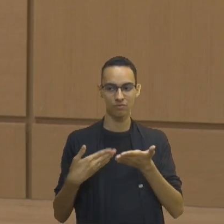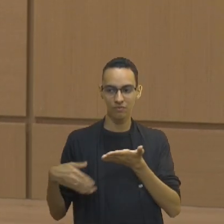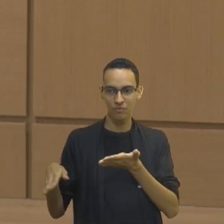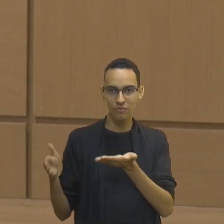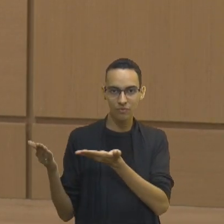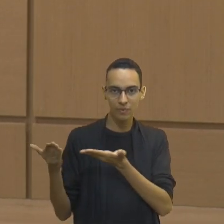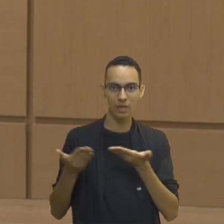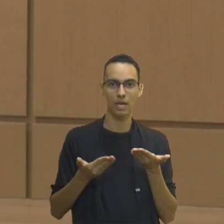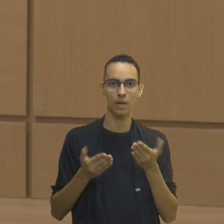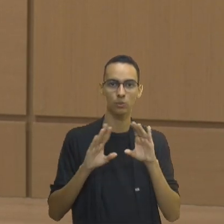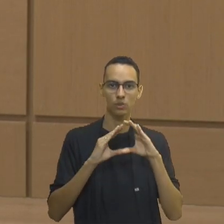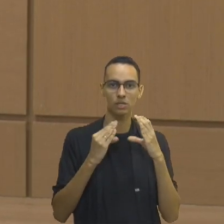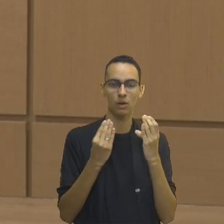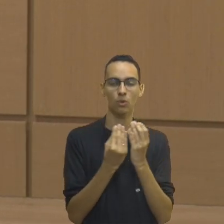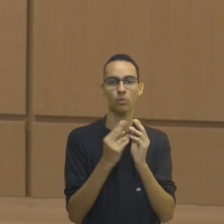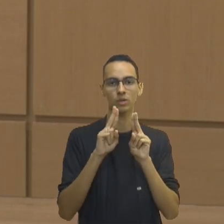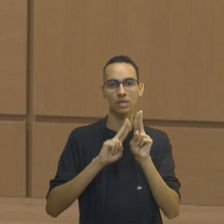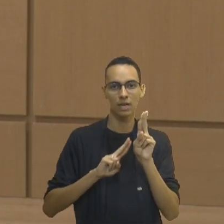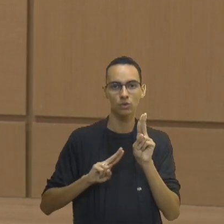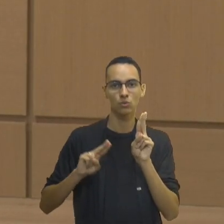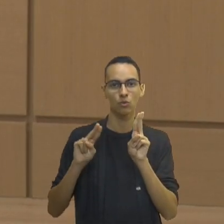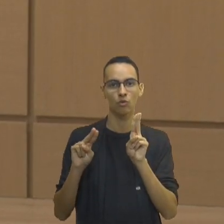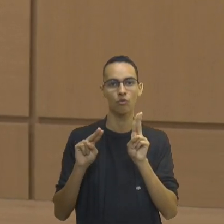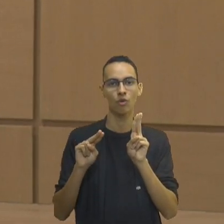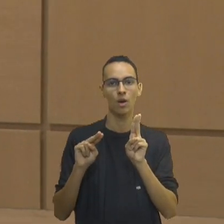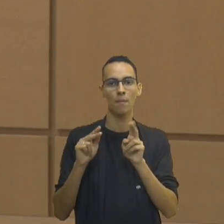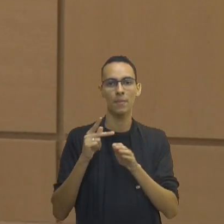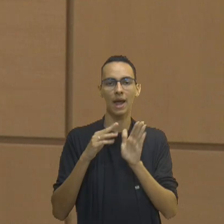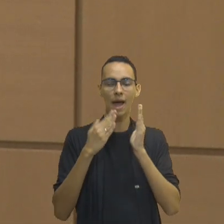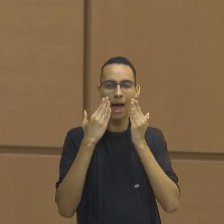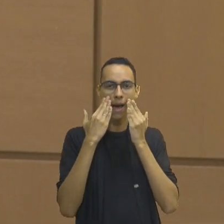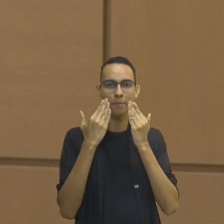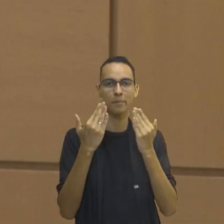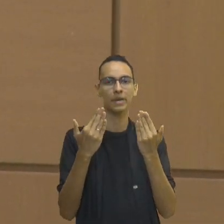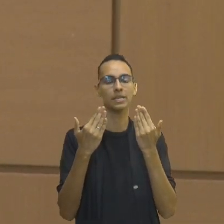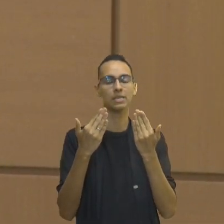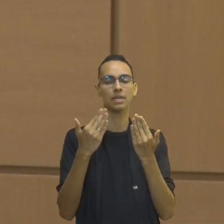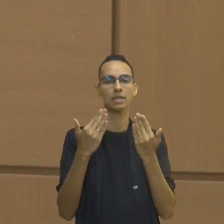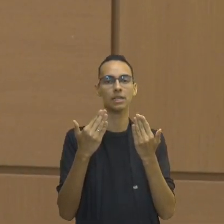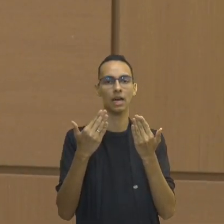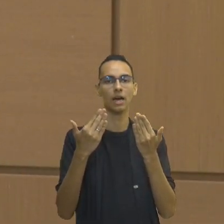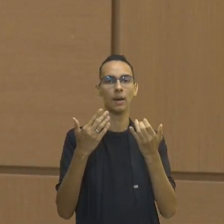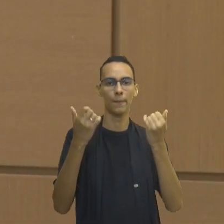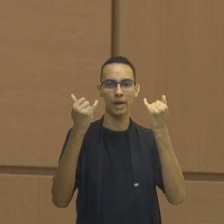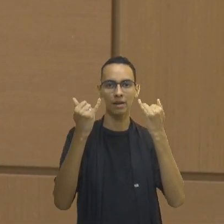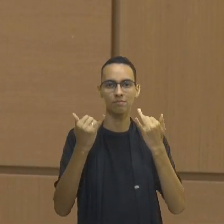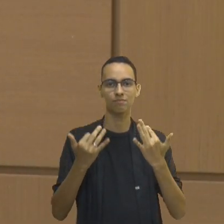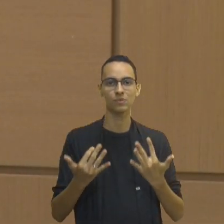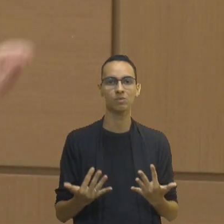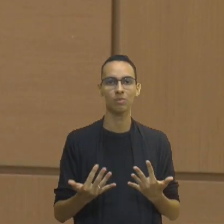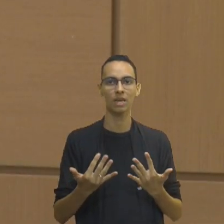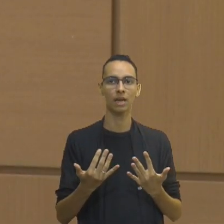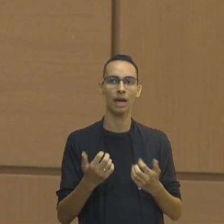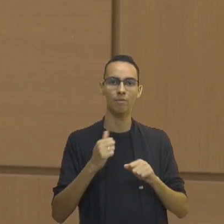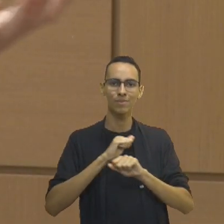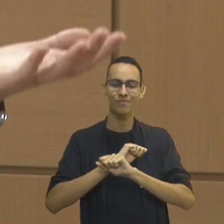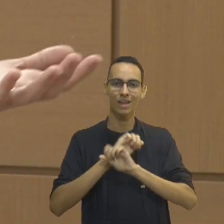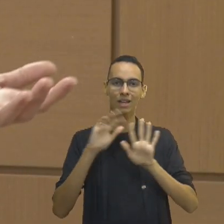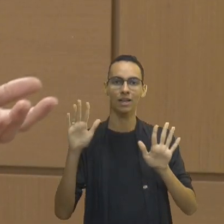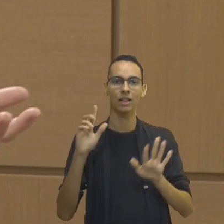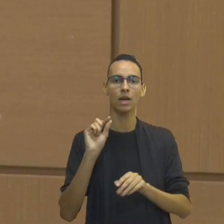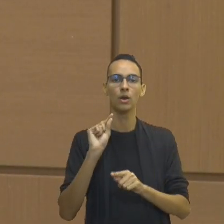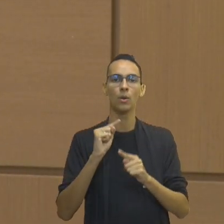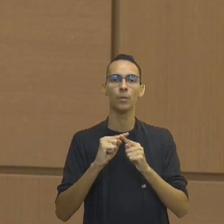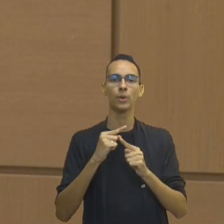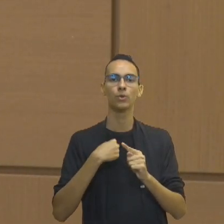UFO, à sociedade, para apresentar, porque precisamos do envolvimento, como o